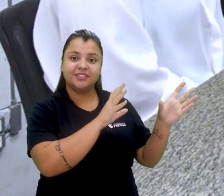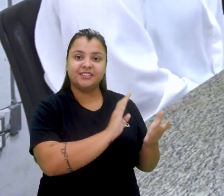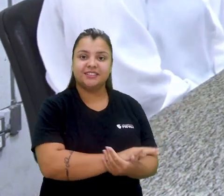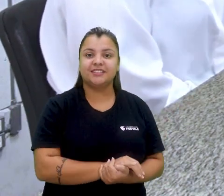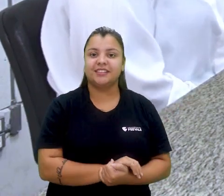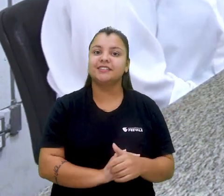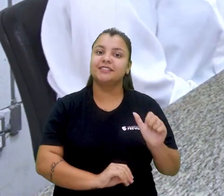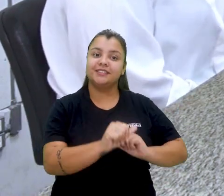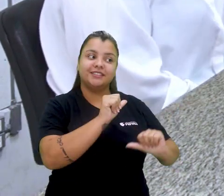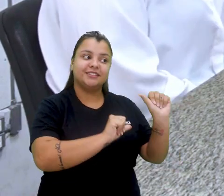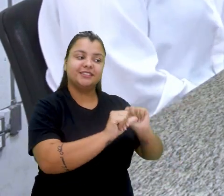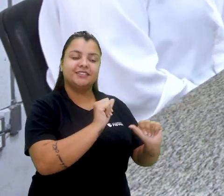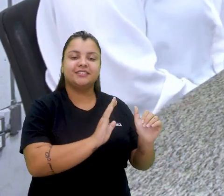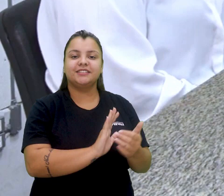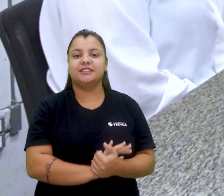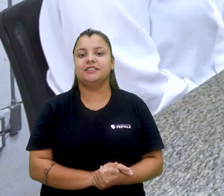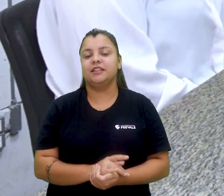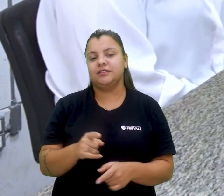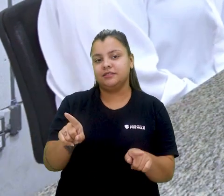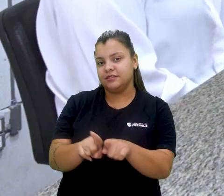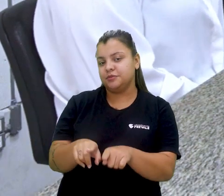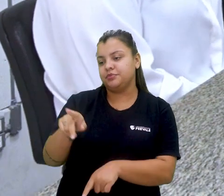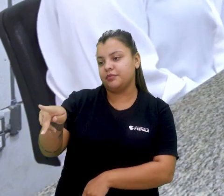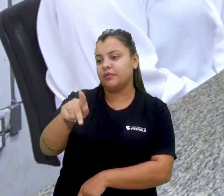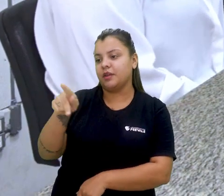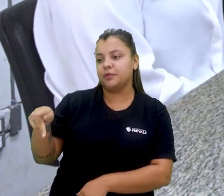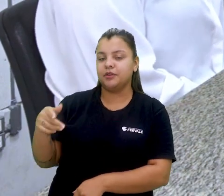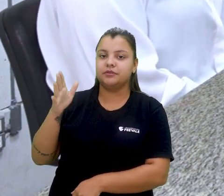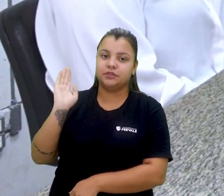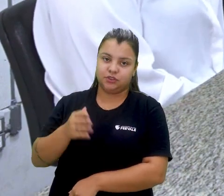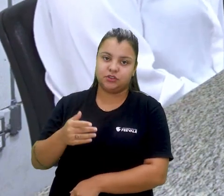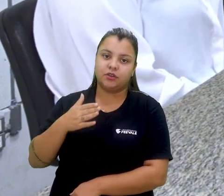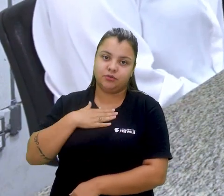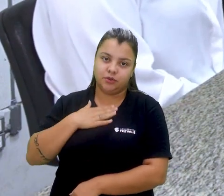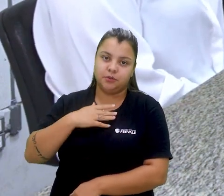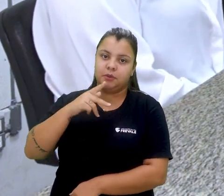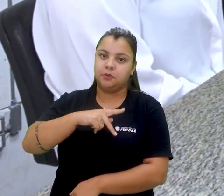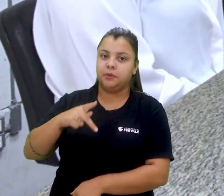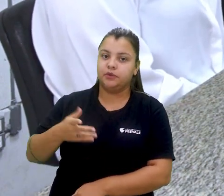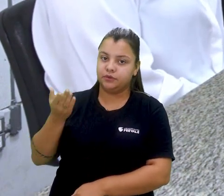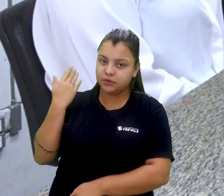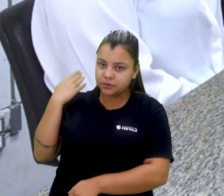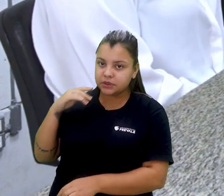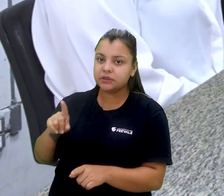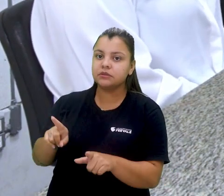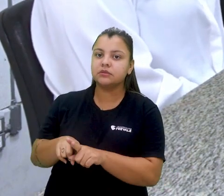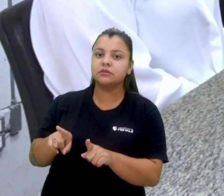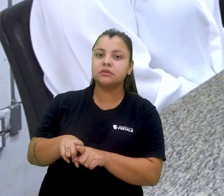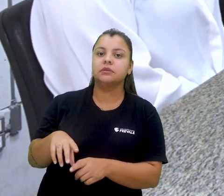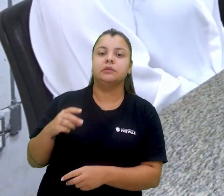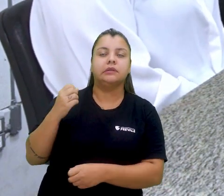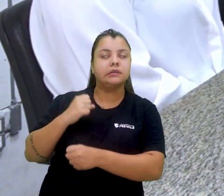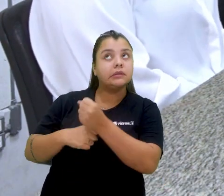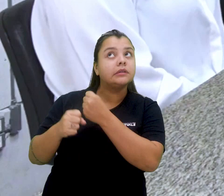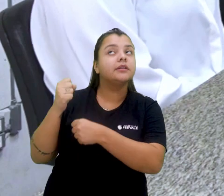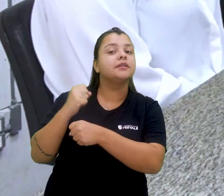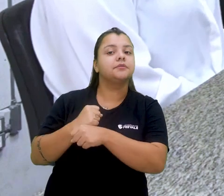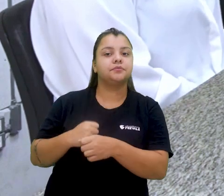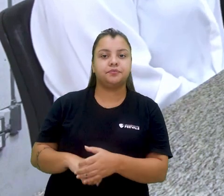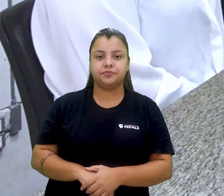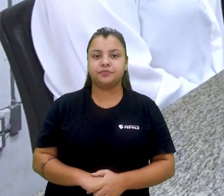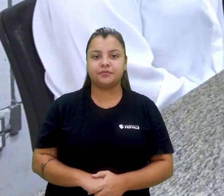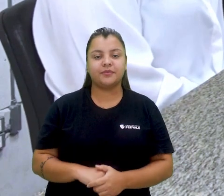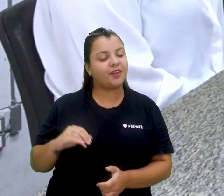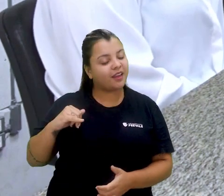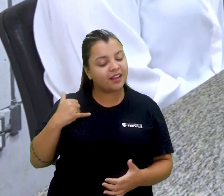muito pelo contrário e você né Edmilson meu professor Edmilson já foi meu professor também de muitos anos então uma